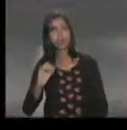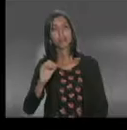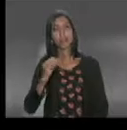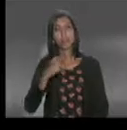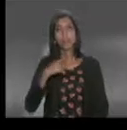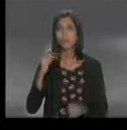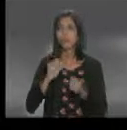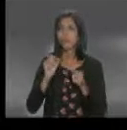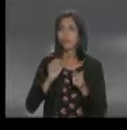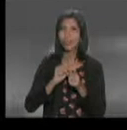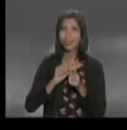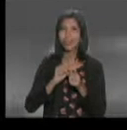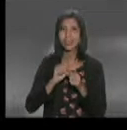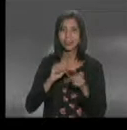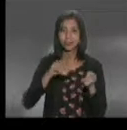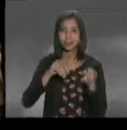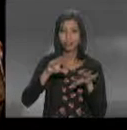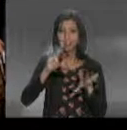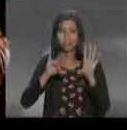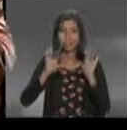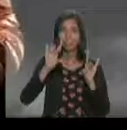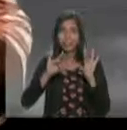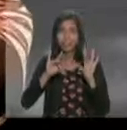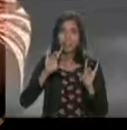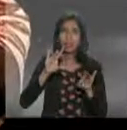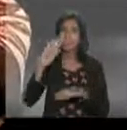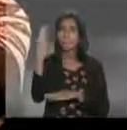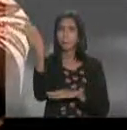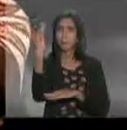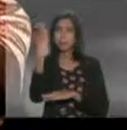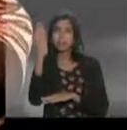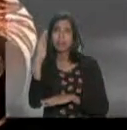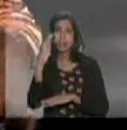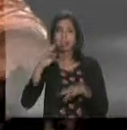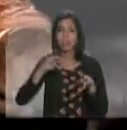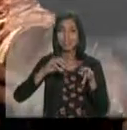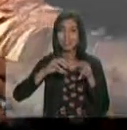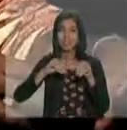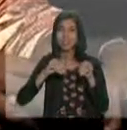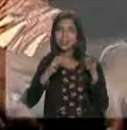mexendo, eu fazia argila, né? Argila, madeira,